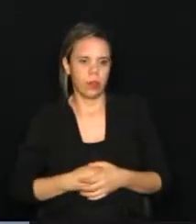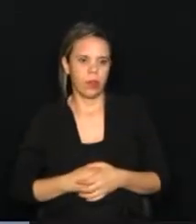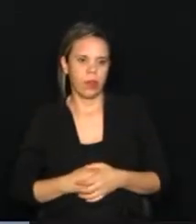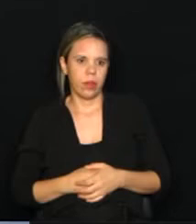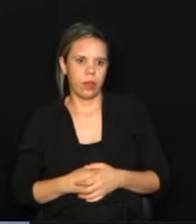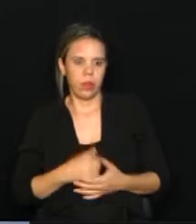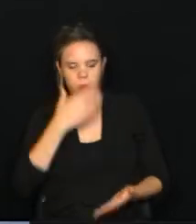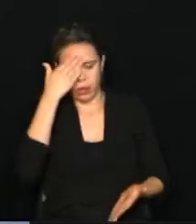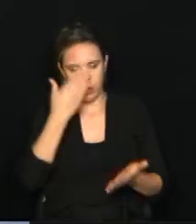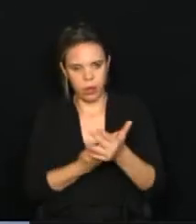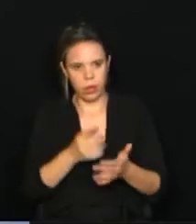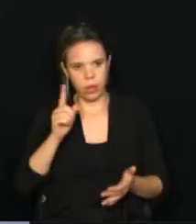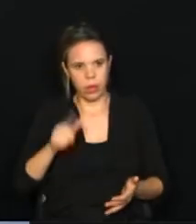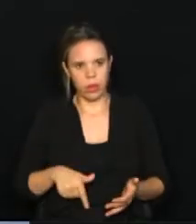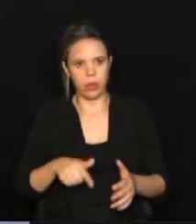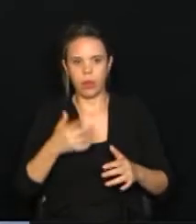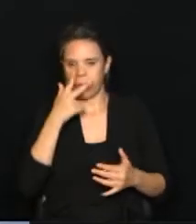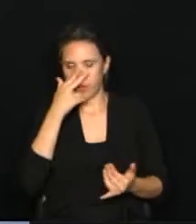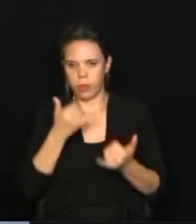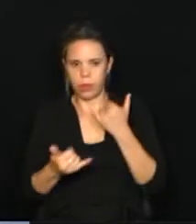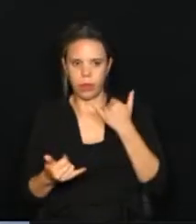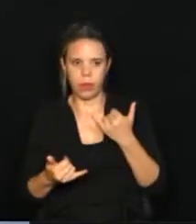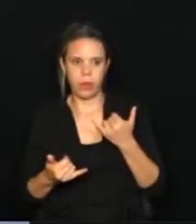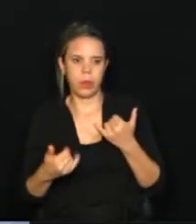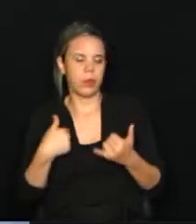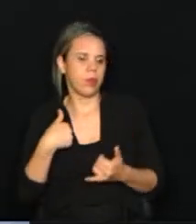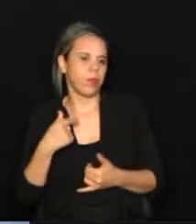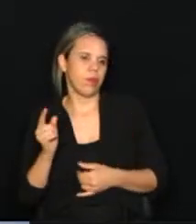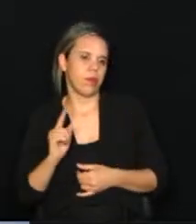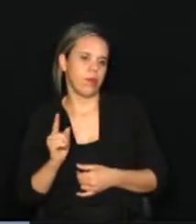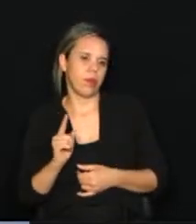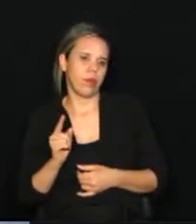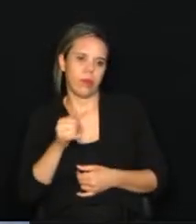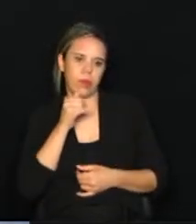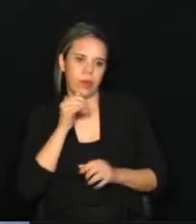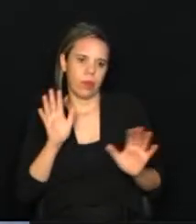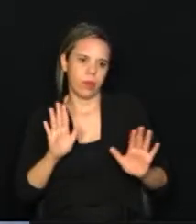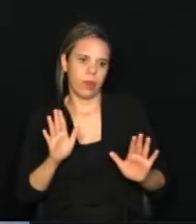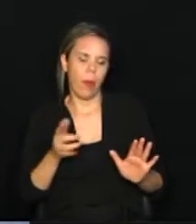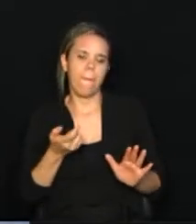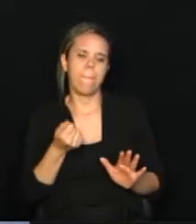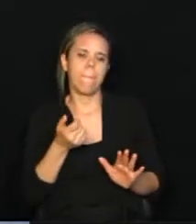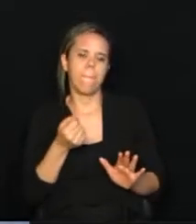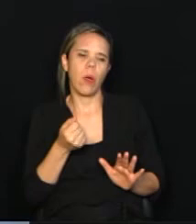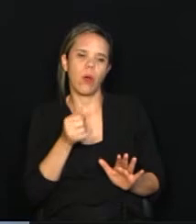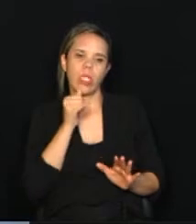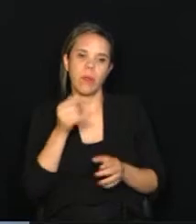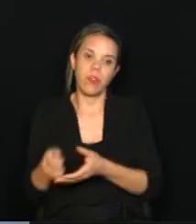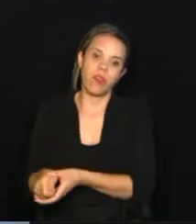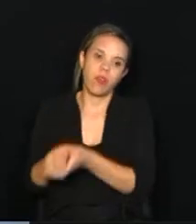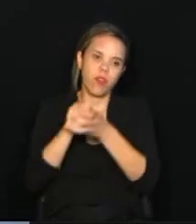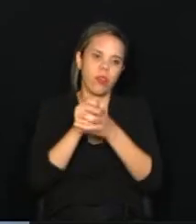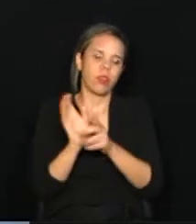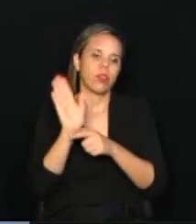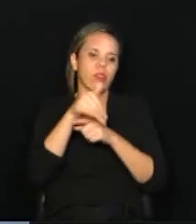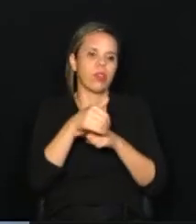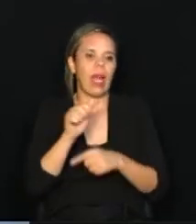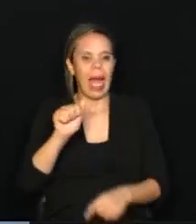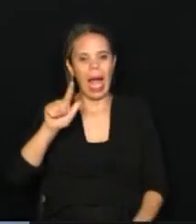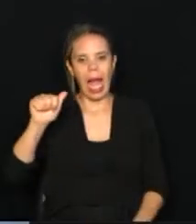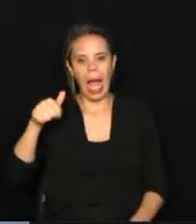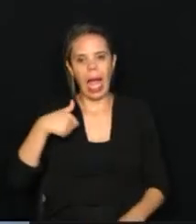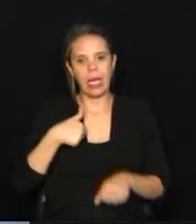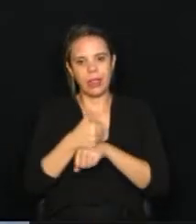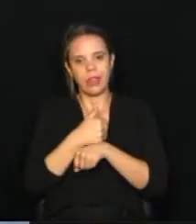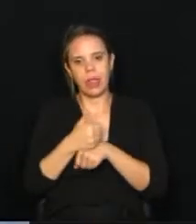Eu acredito que é bem parecido, né? Eu armo muito pouco, então eu sou mais ala. Então é